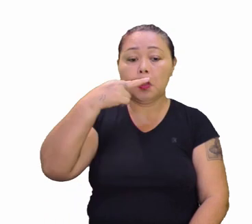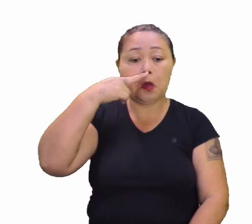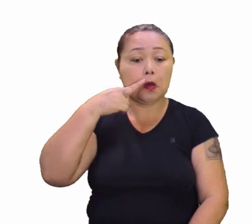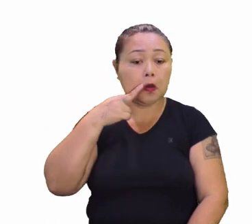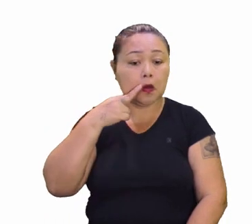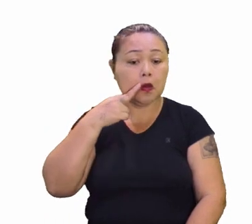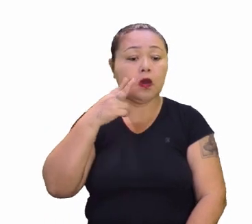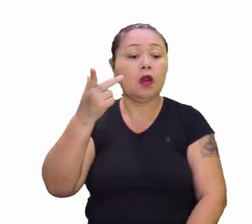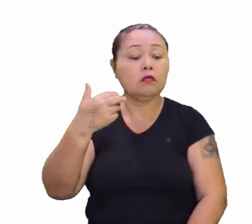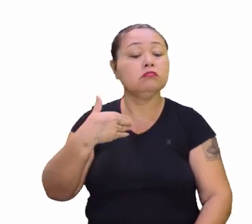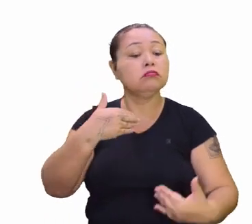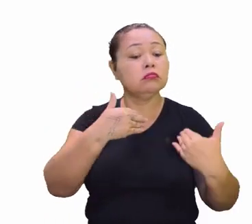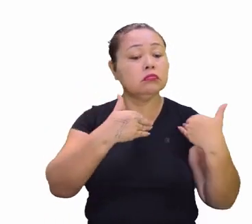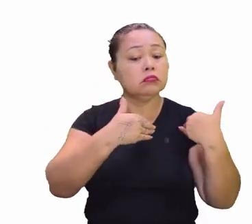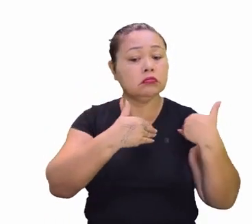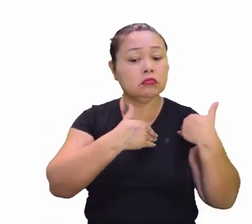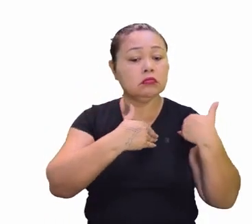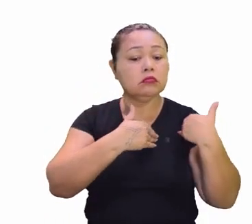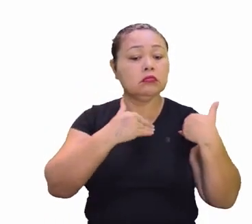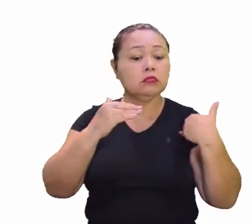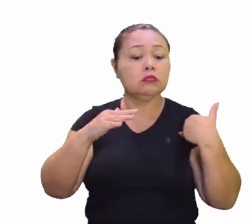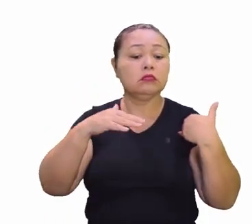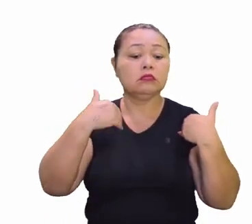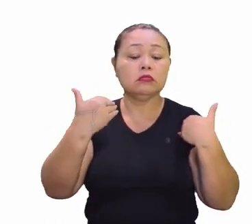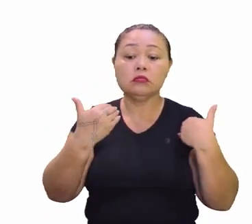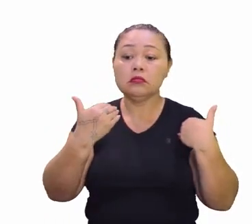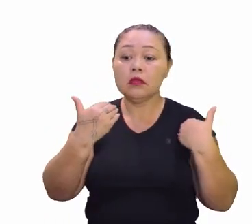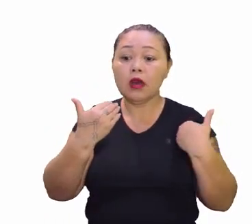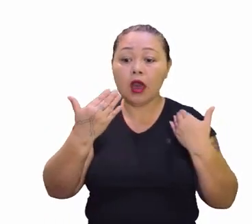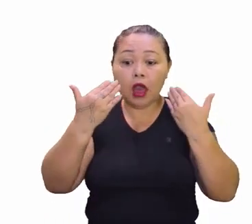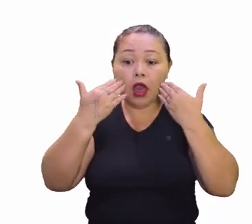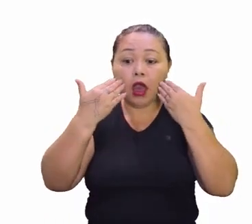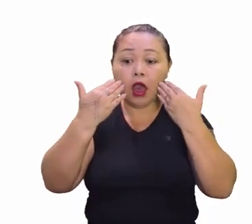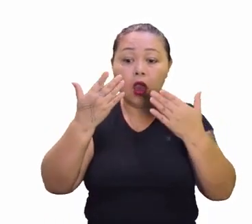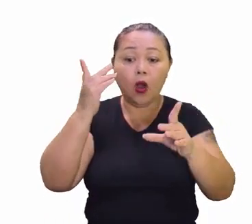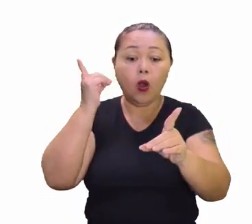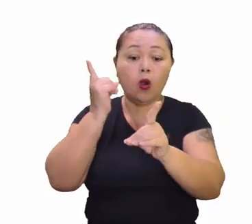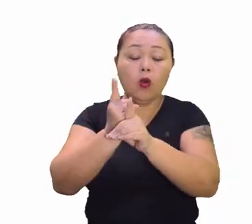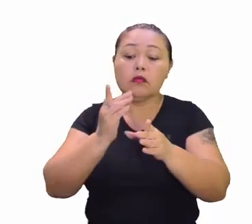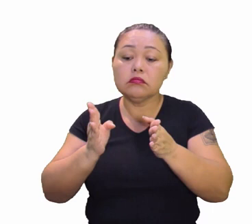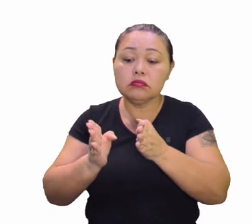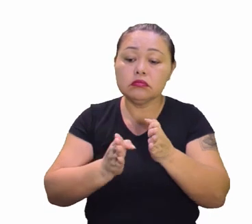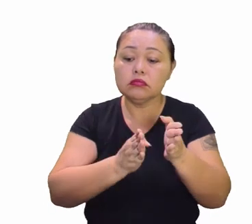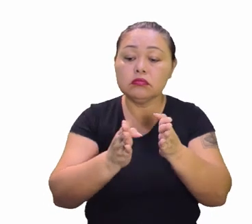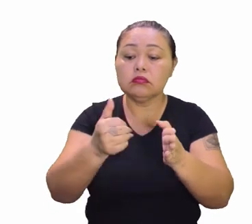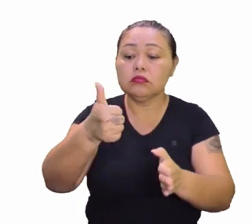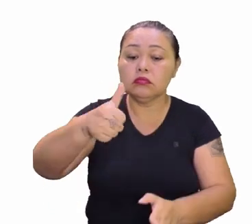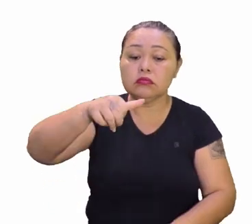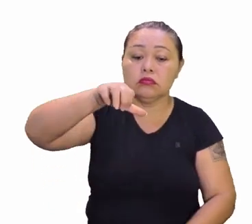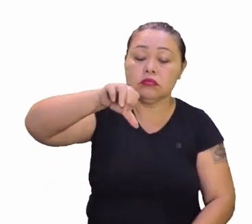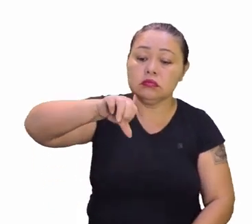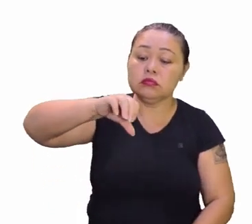Rondon, inclusive, foi o responsável pela descoberta deste rio em